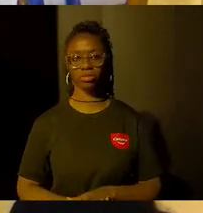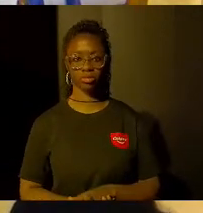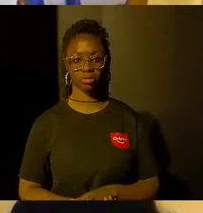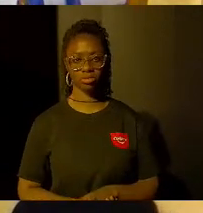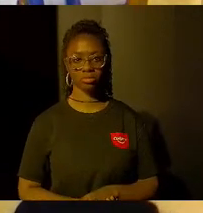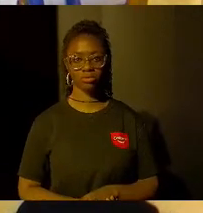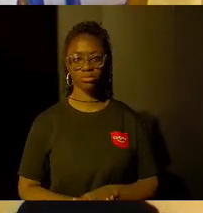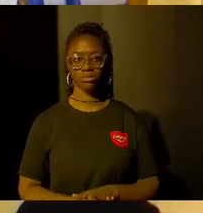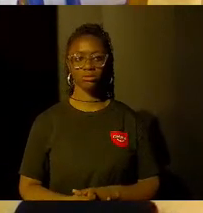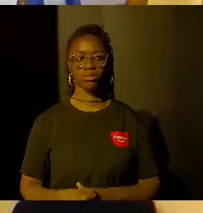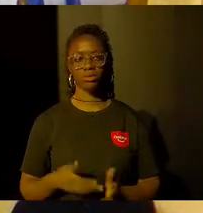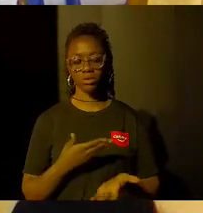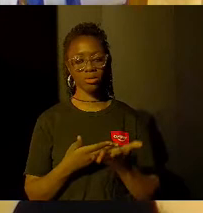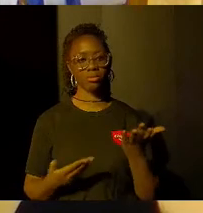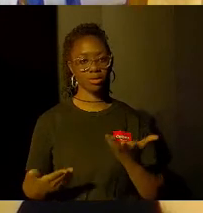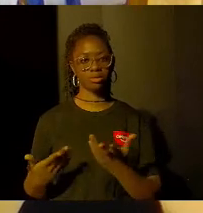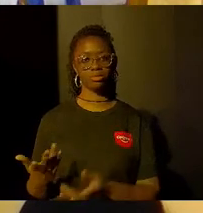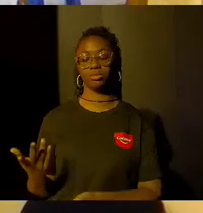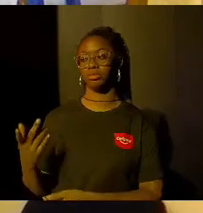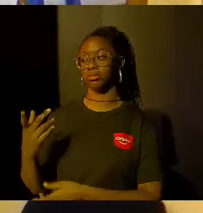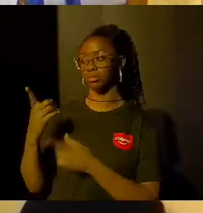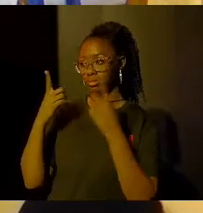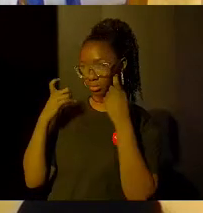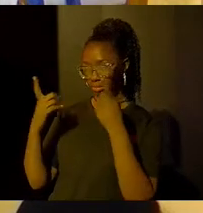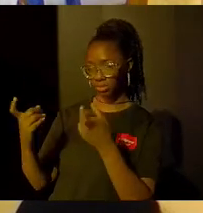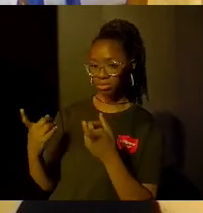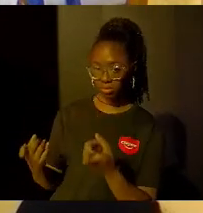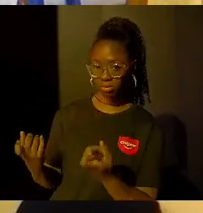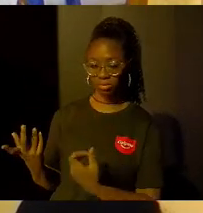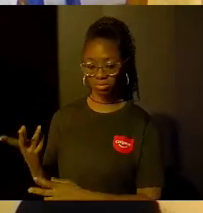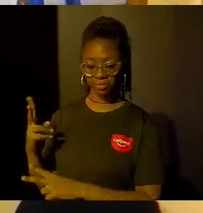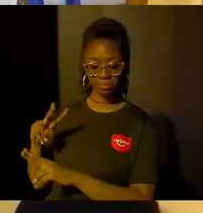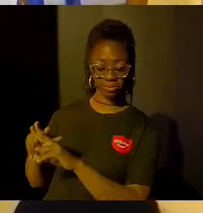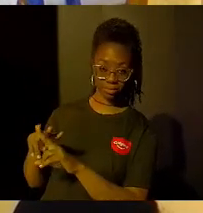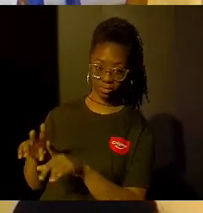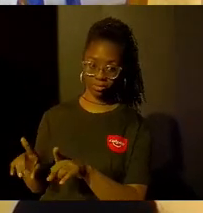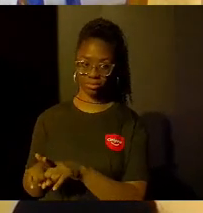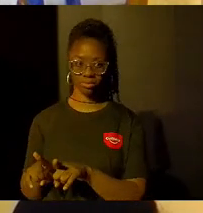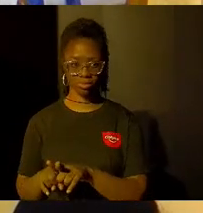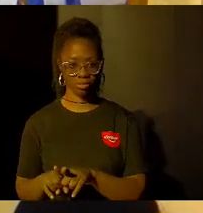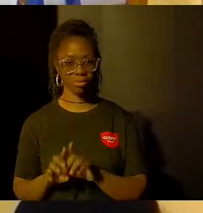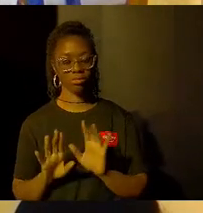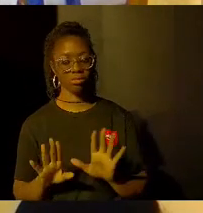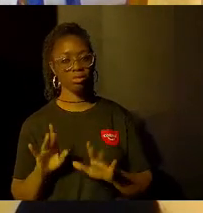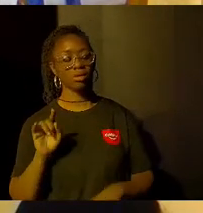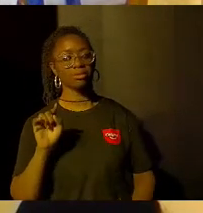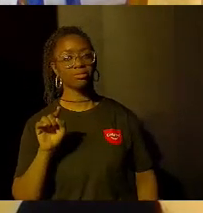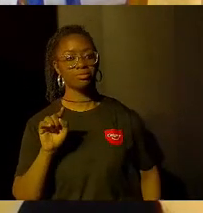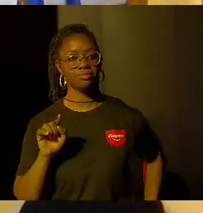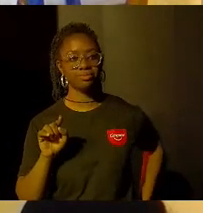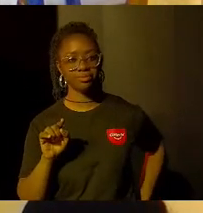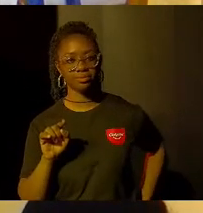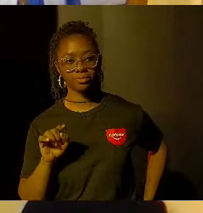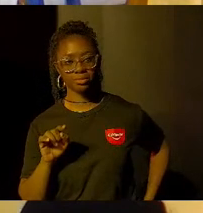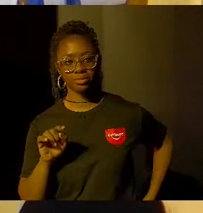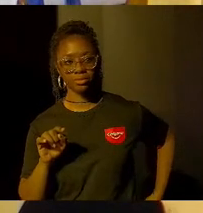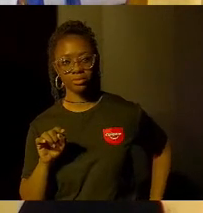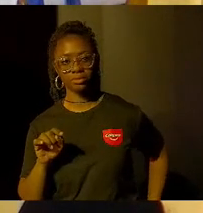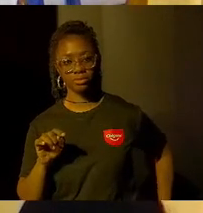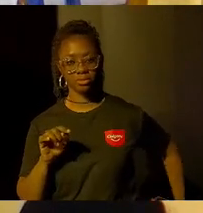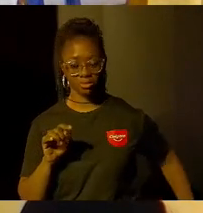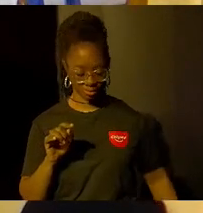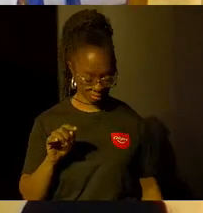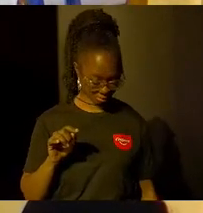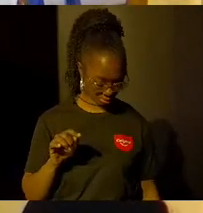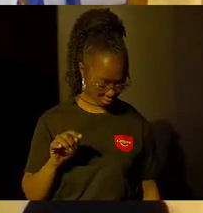criminalidade ou prever violência policial ou para o cárcere mas você vira essa lente